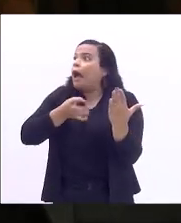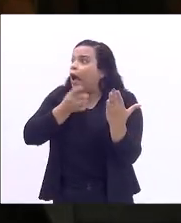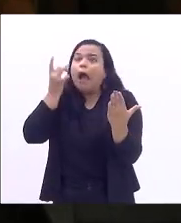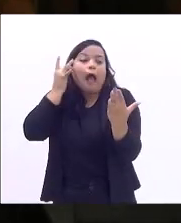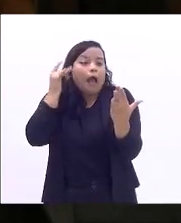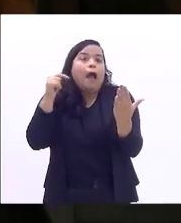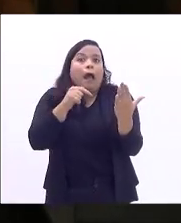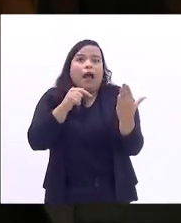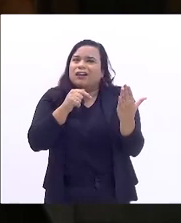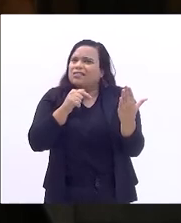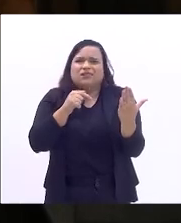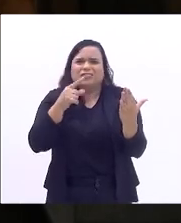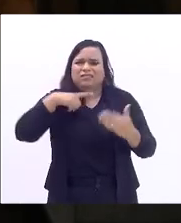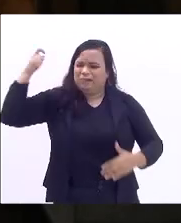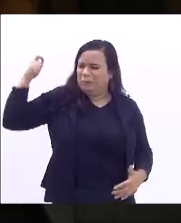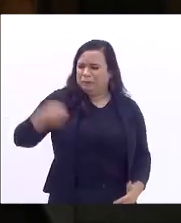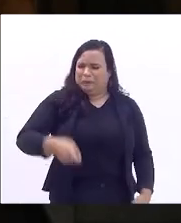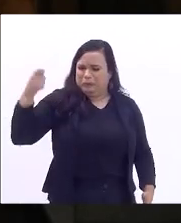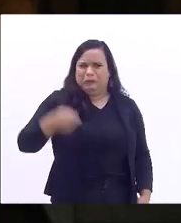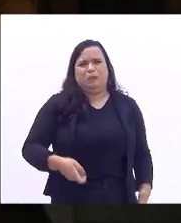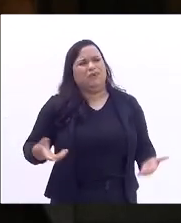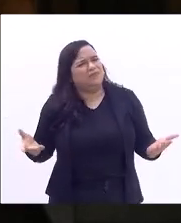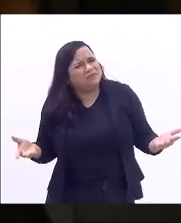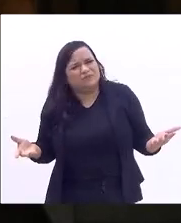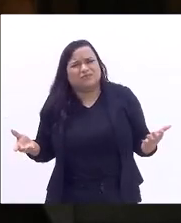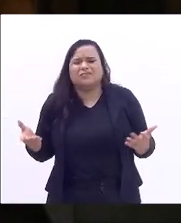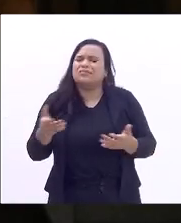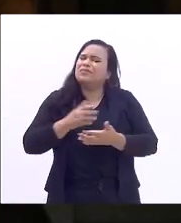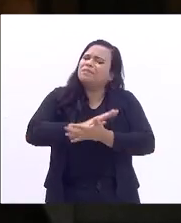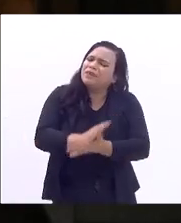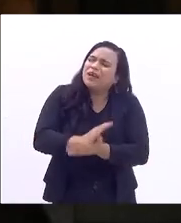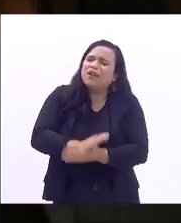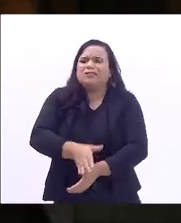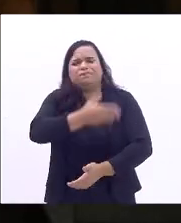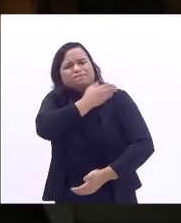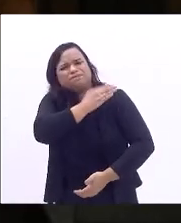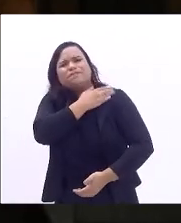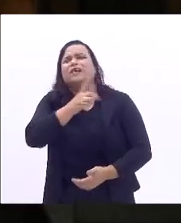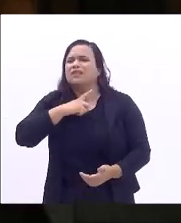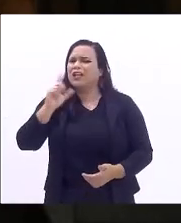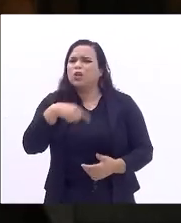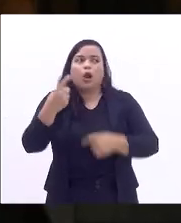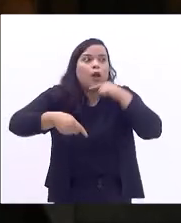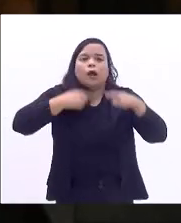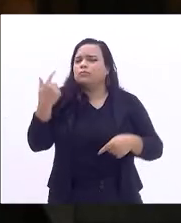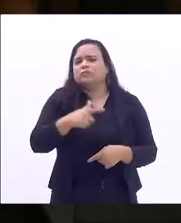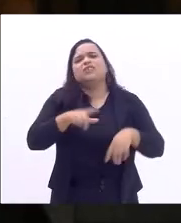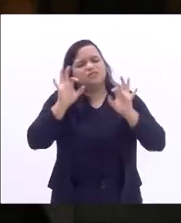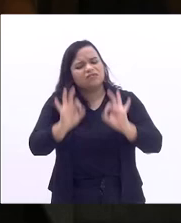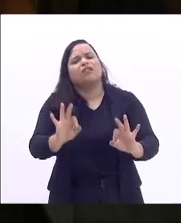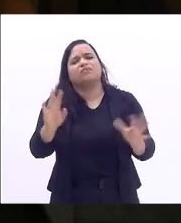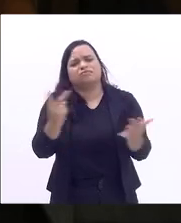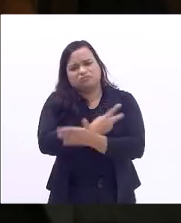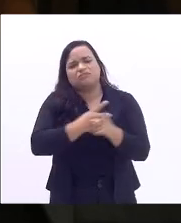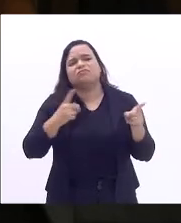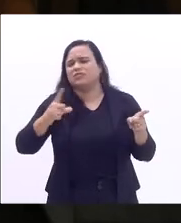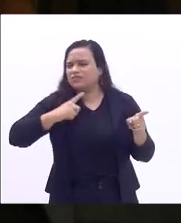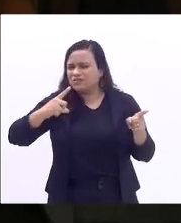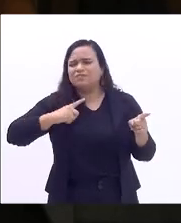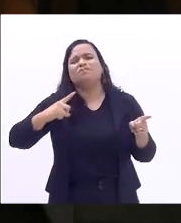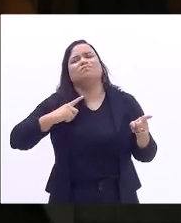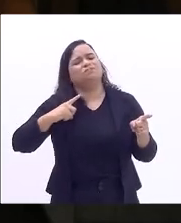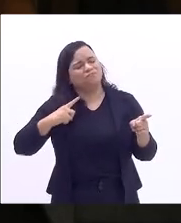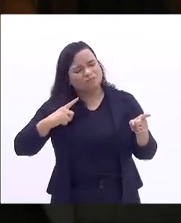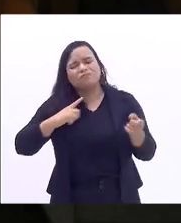tratado com arbítrio com preconceito não há a menor dúvida por isso eu fiz questão